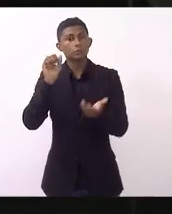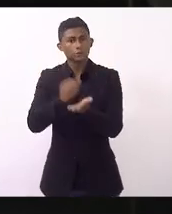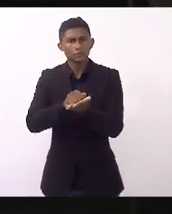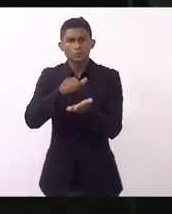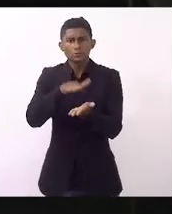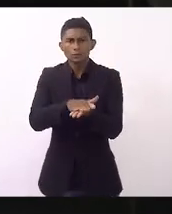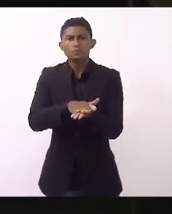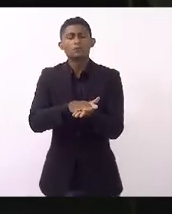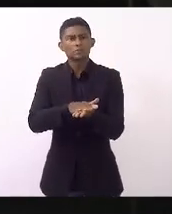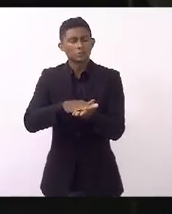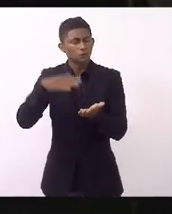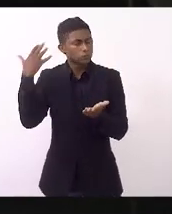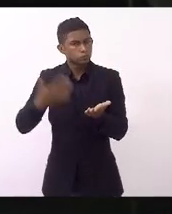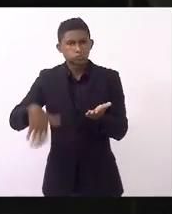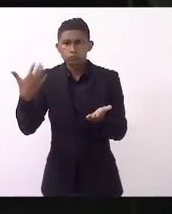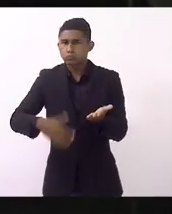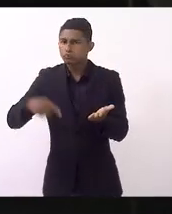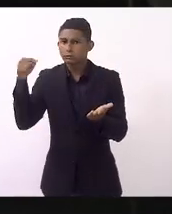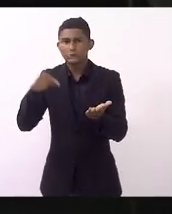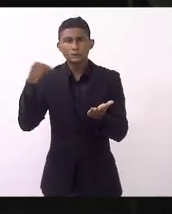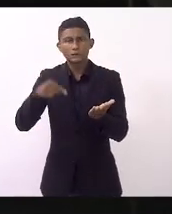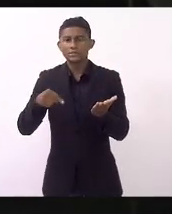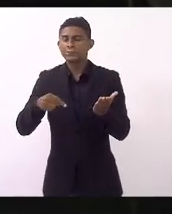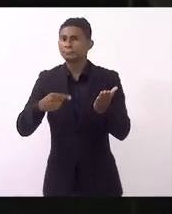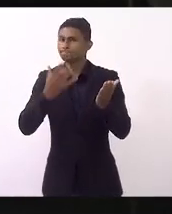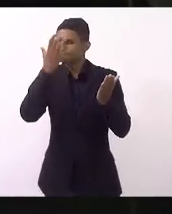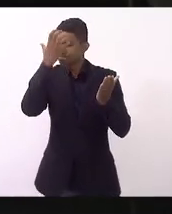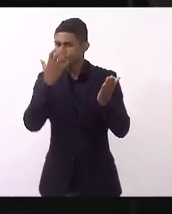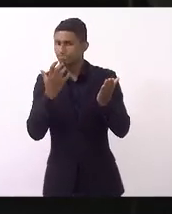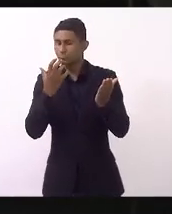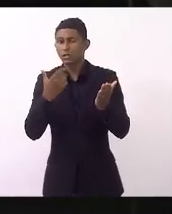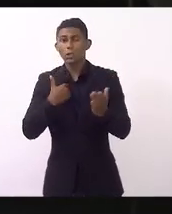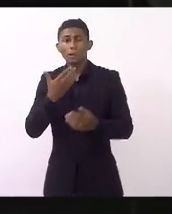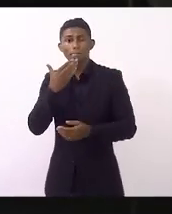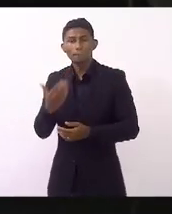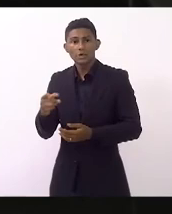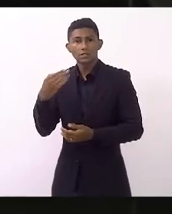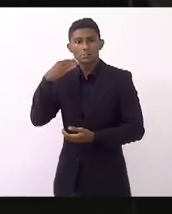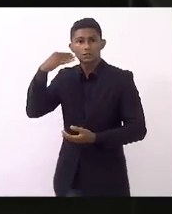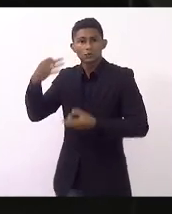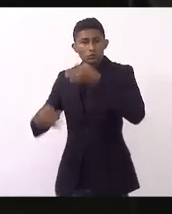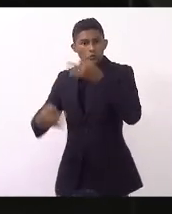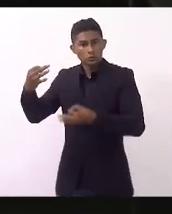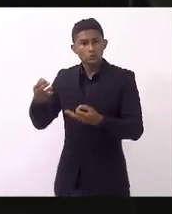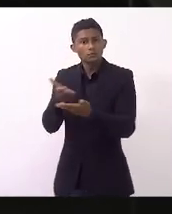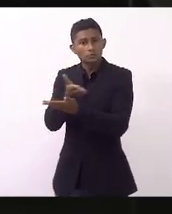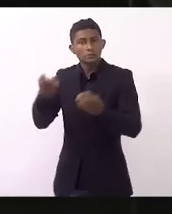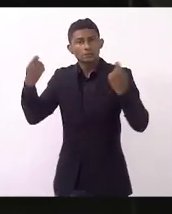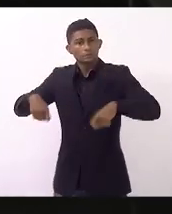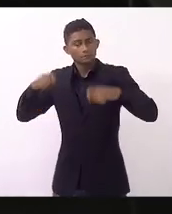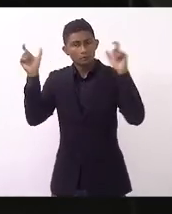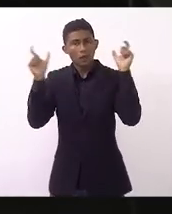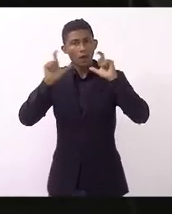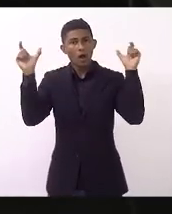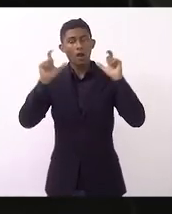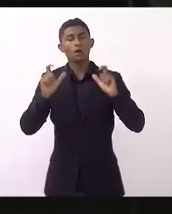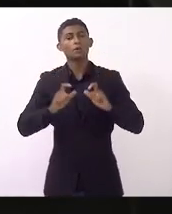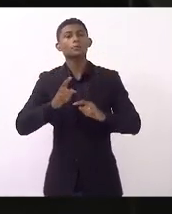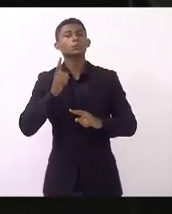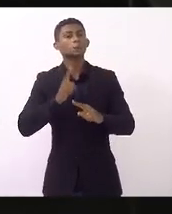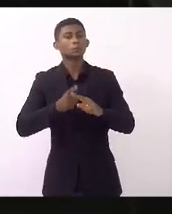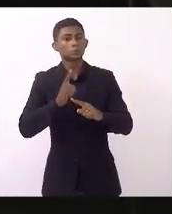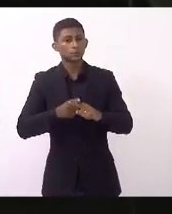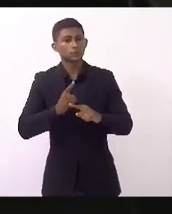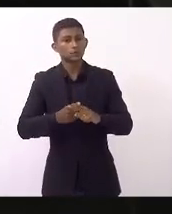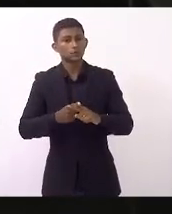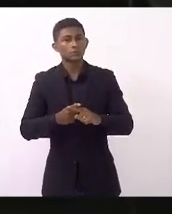faço nesta casa. E quero pedir à justiça que fiquem atentos, porque a